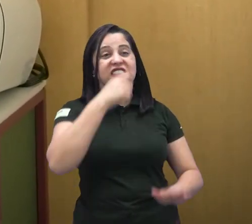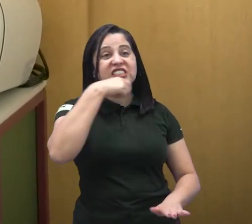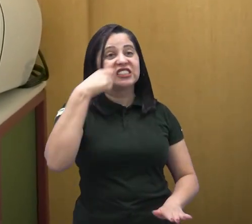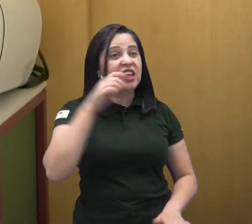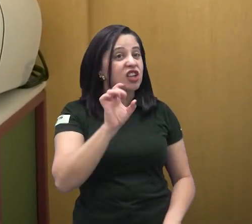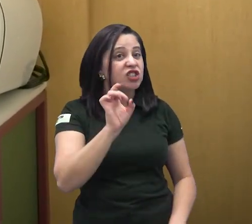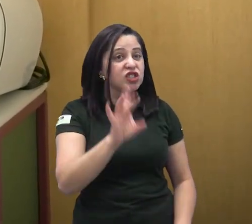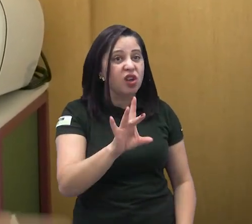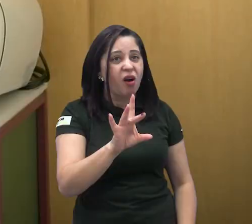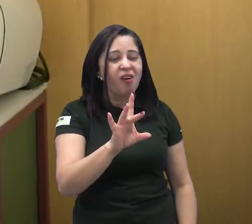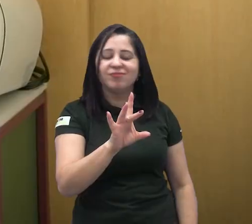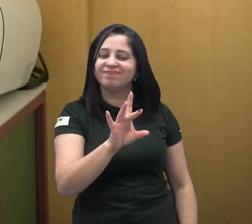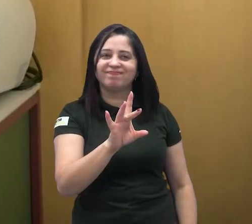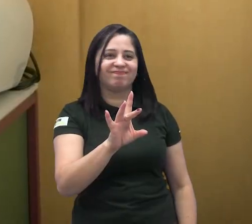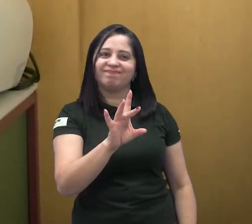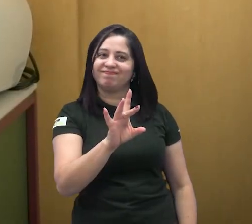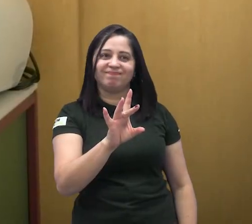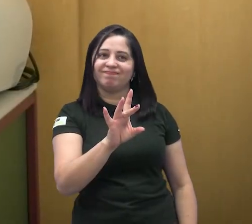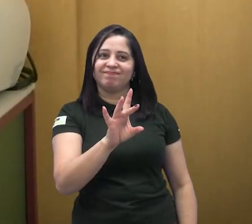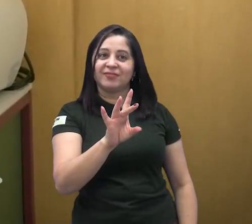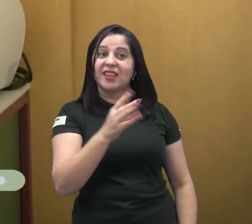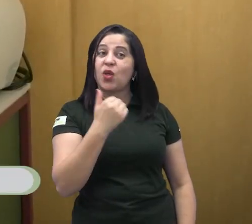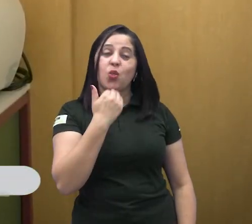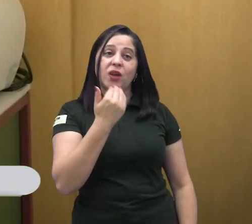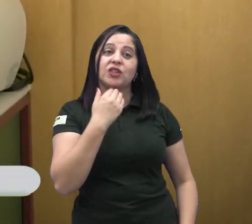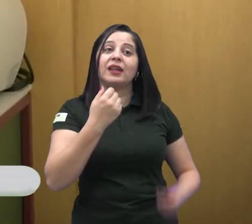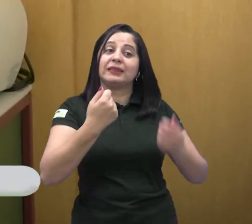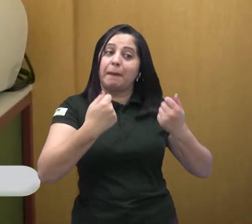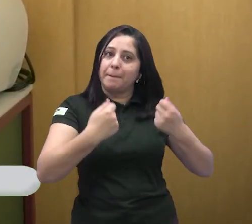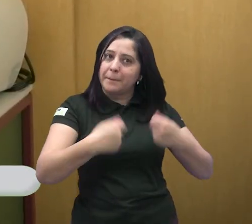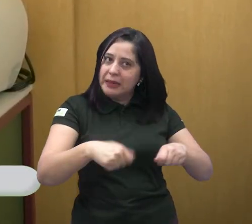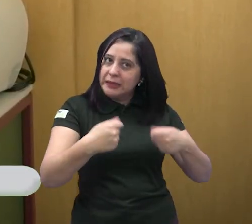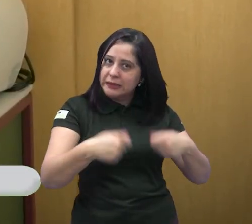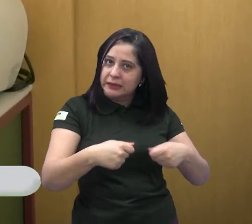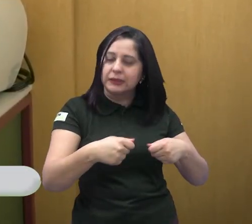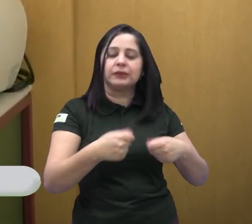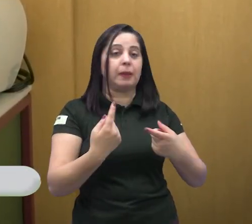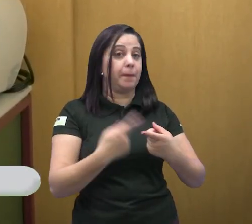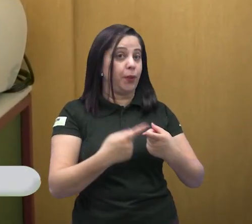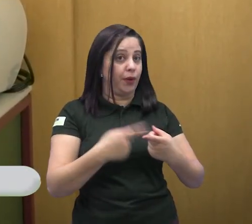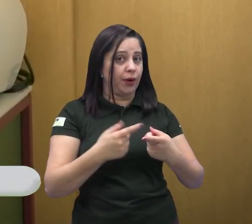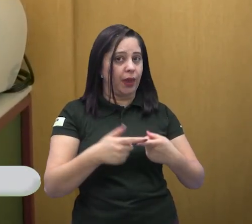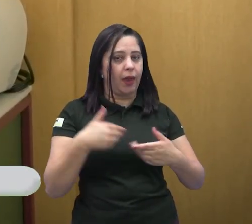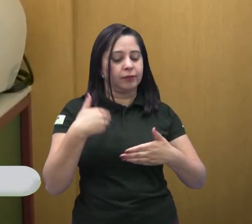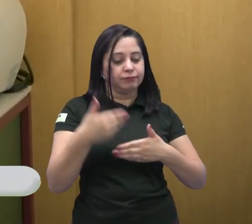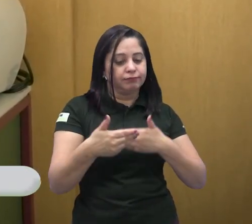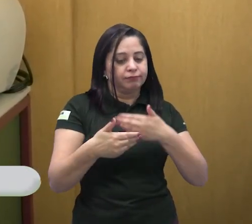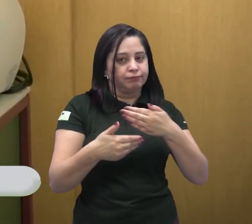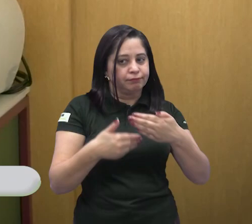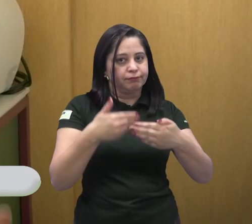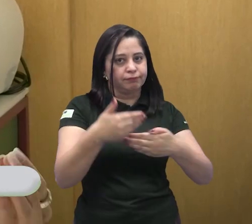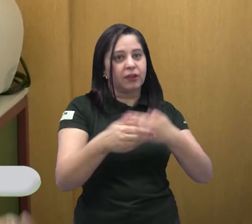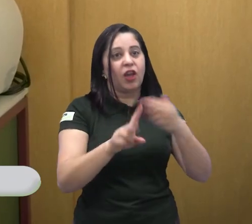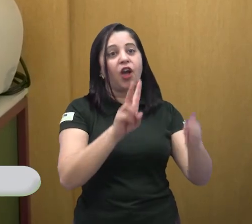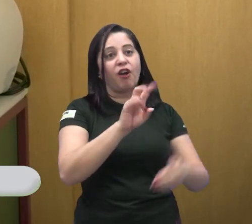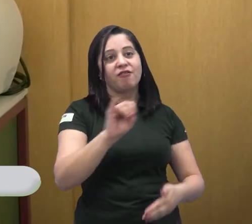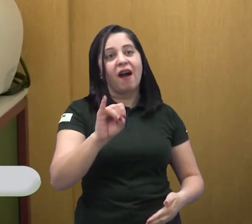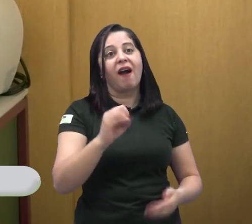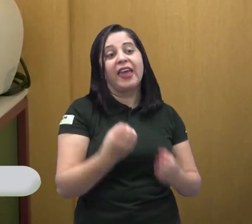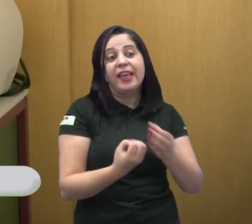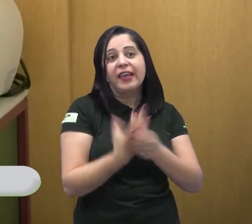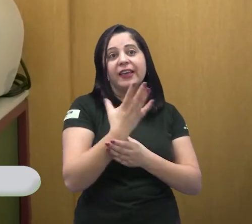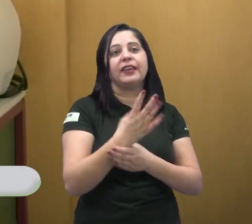a capacidade da remoção completa da placa bacteriana. E conforme o tempo, isso vai endurecendo e virando o famoso tártaro. E só